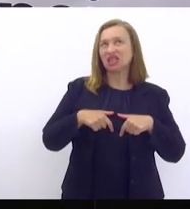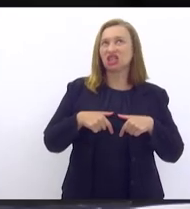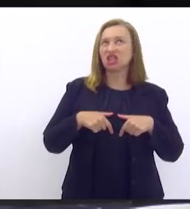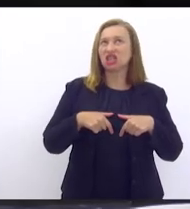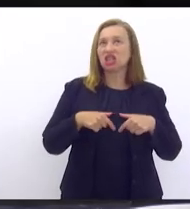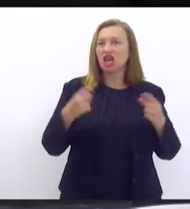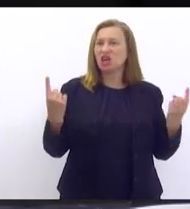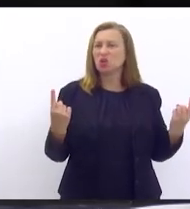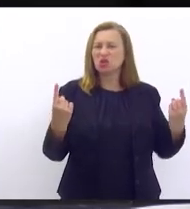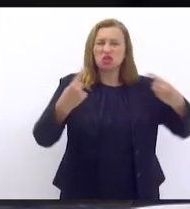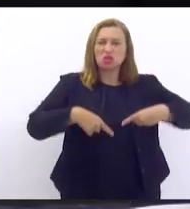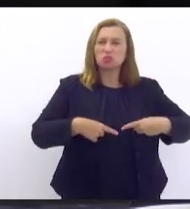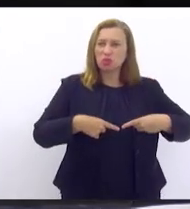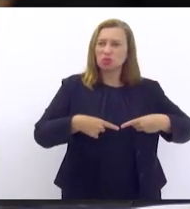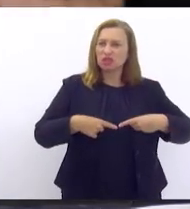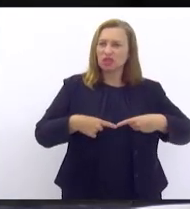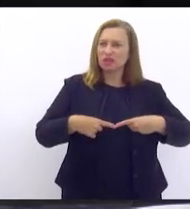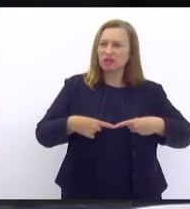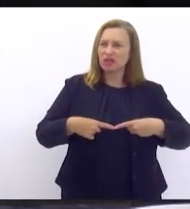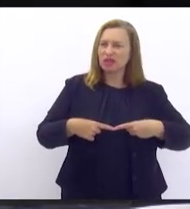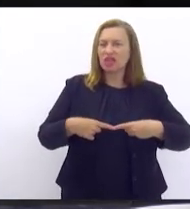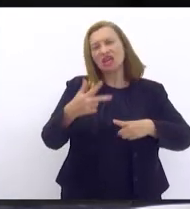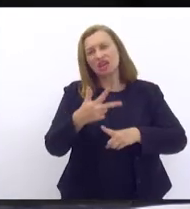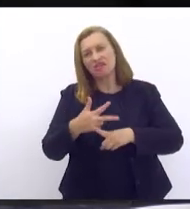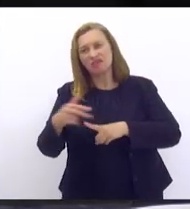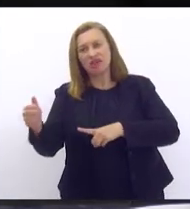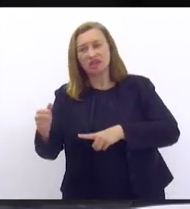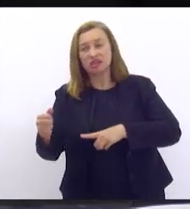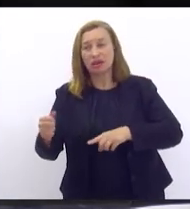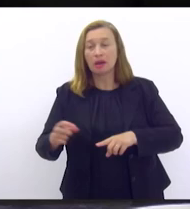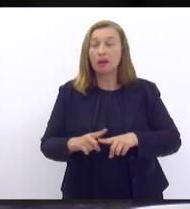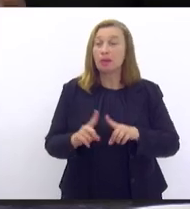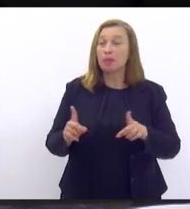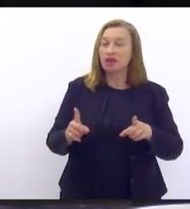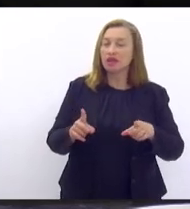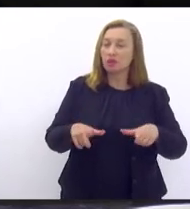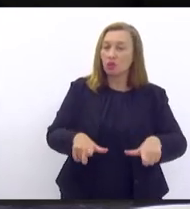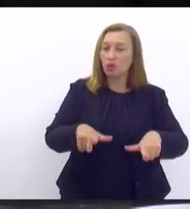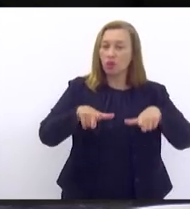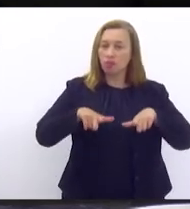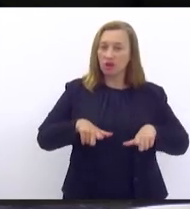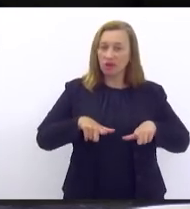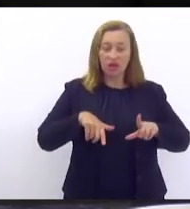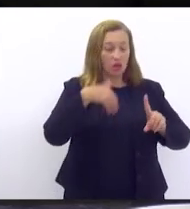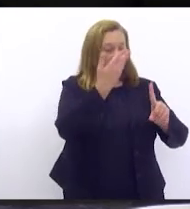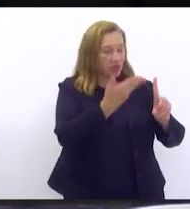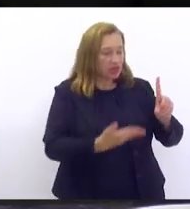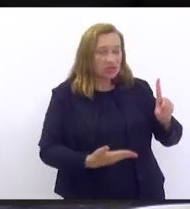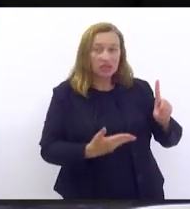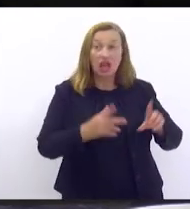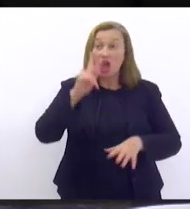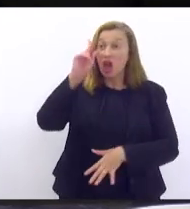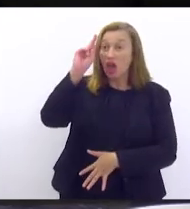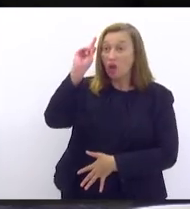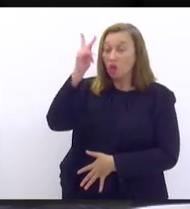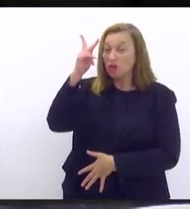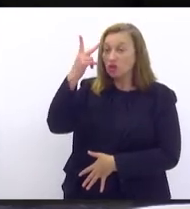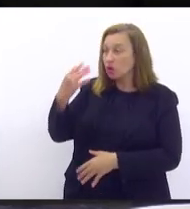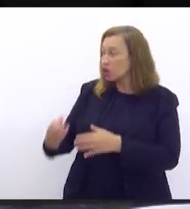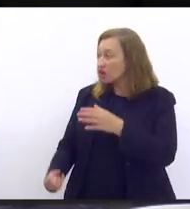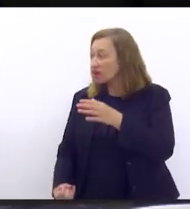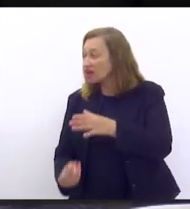Alguém disputa e vence. A comenda é um merecimento, é uma história que deve ser